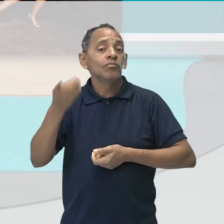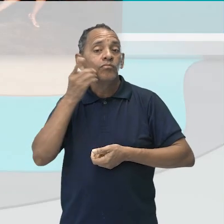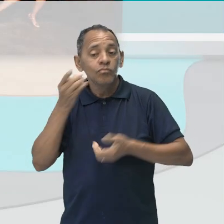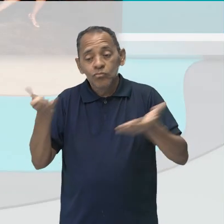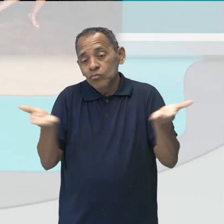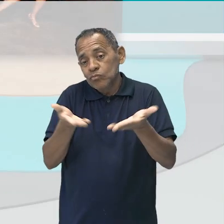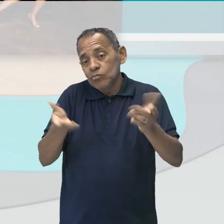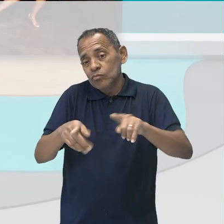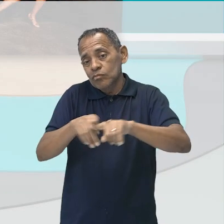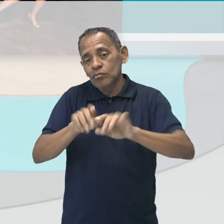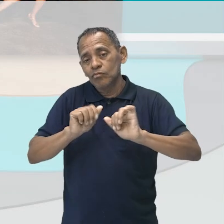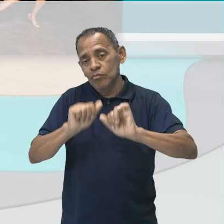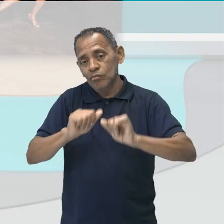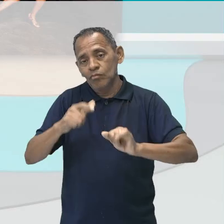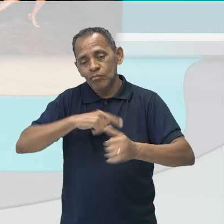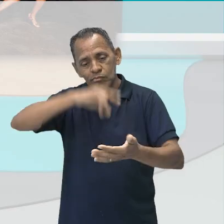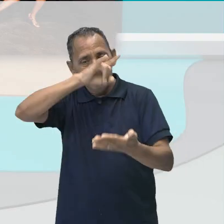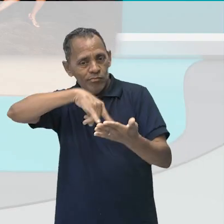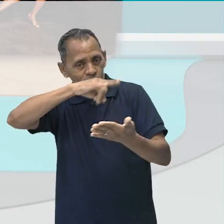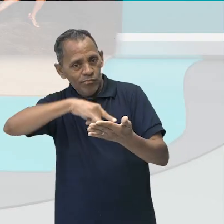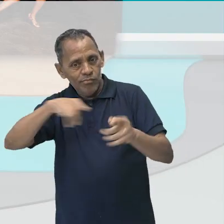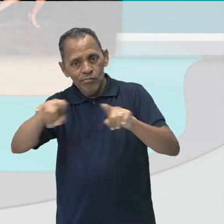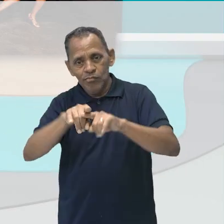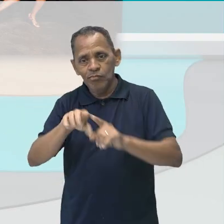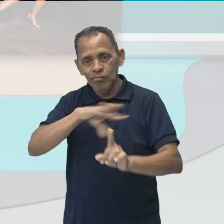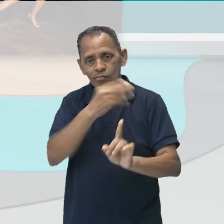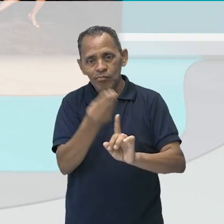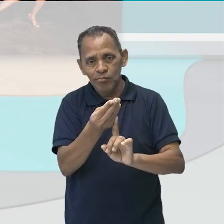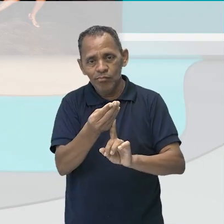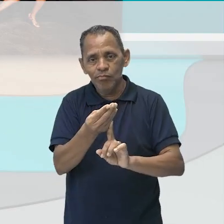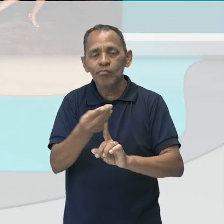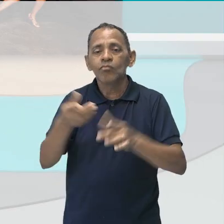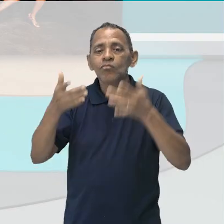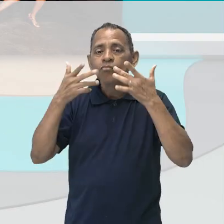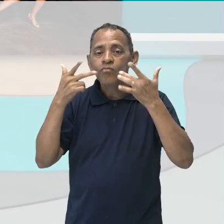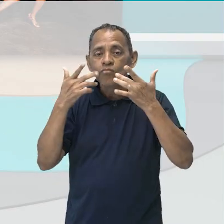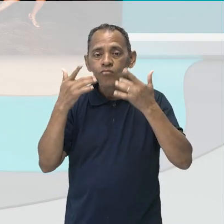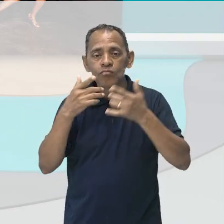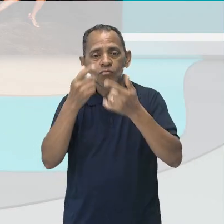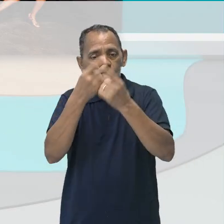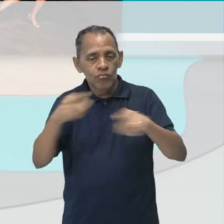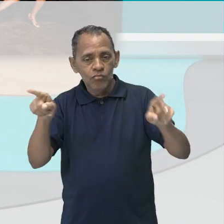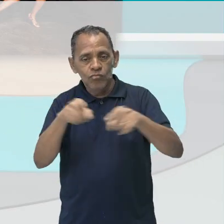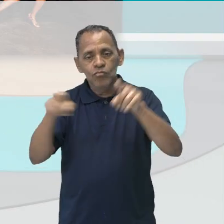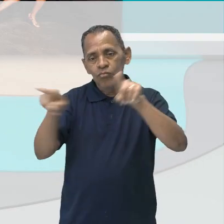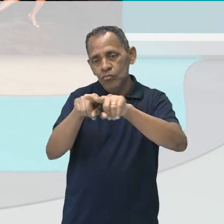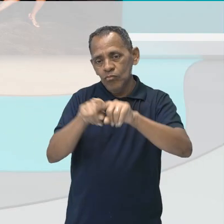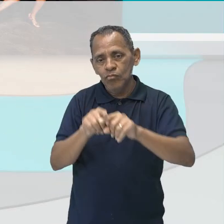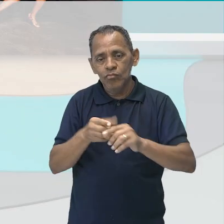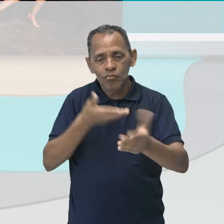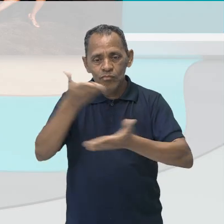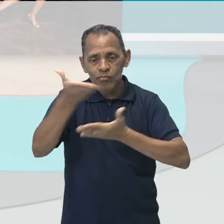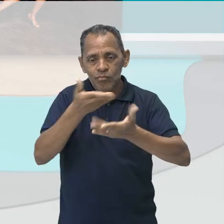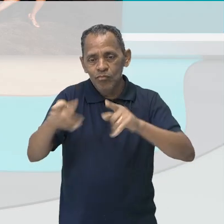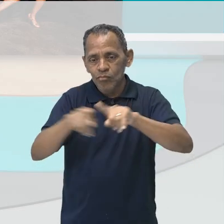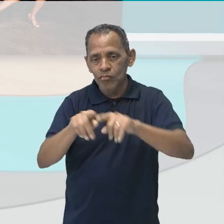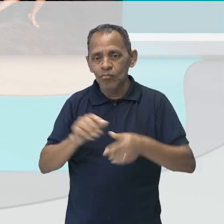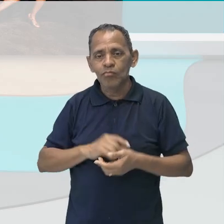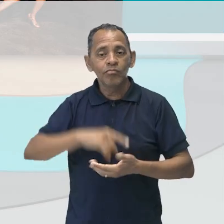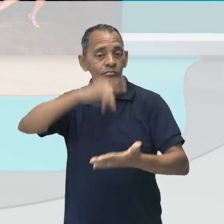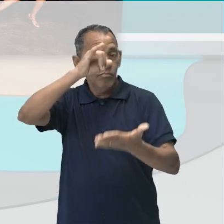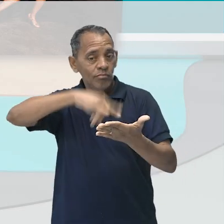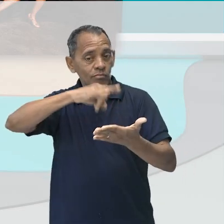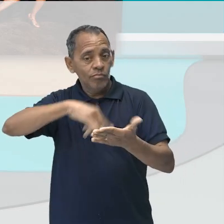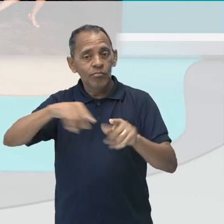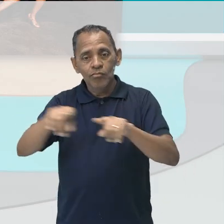atuais, que ele pode ser documentário, teatro musical e teatro interativo. Então, o